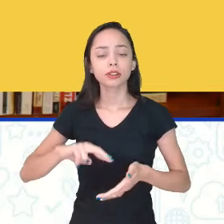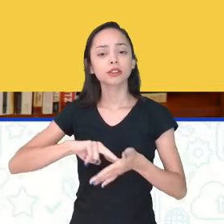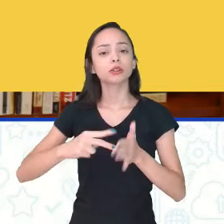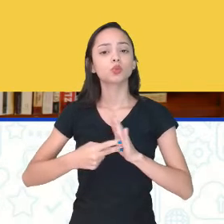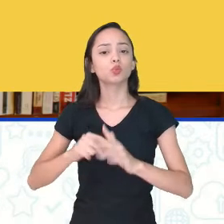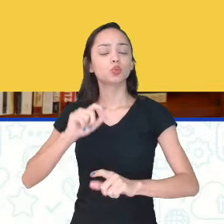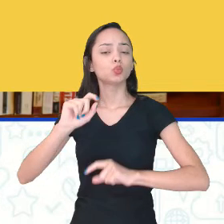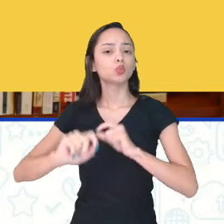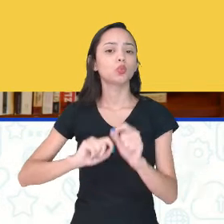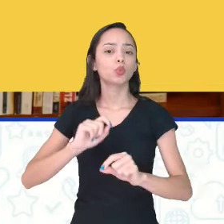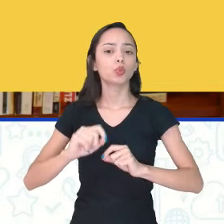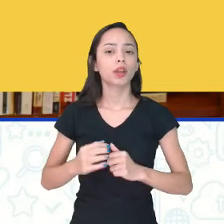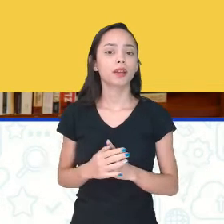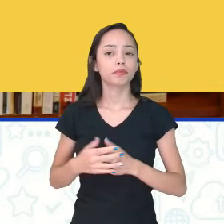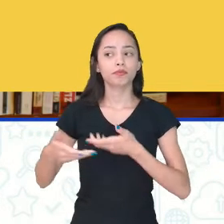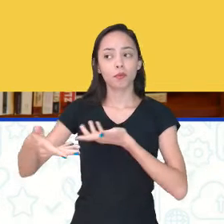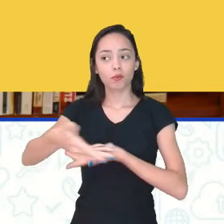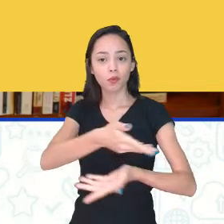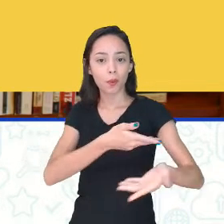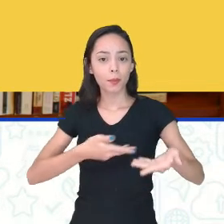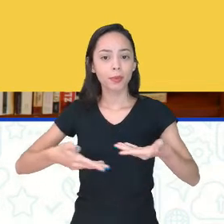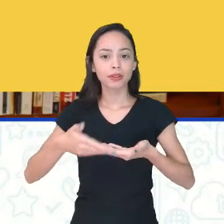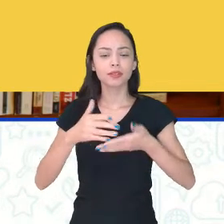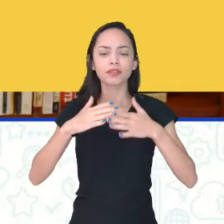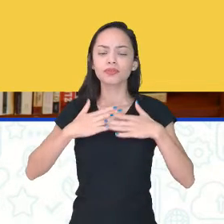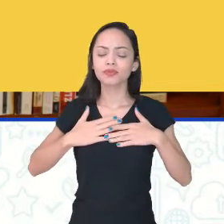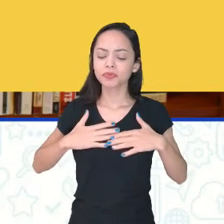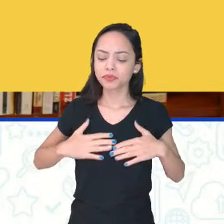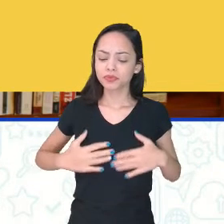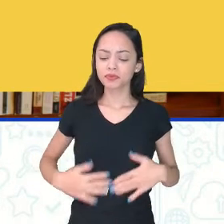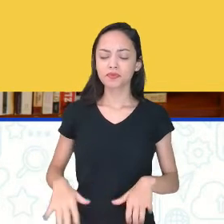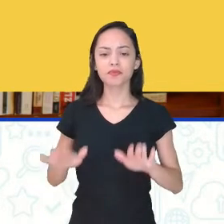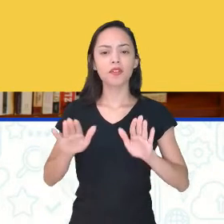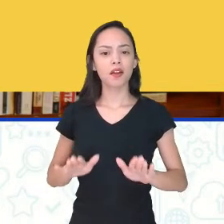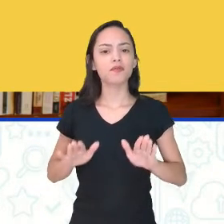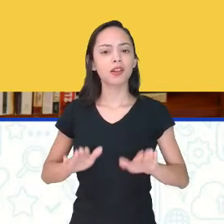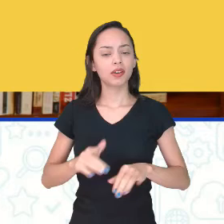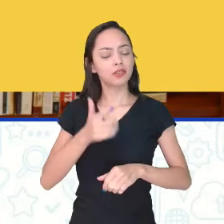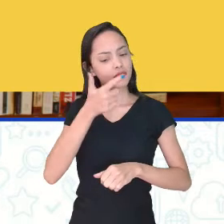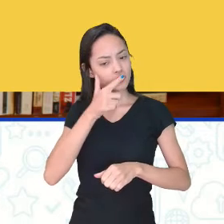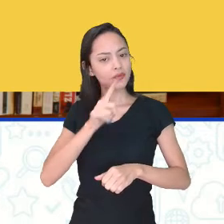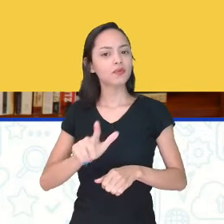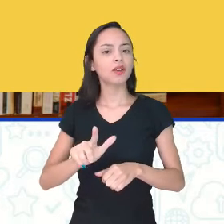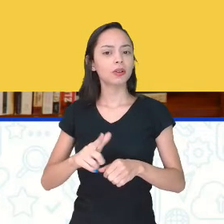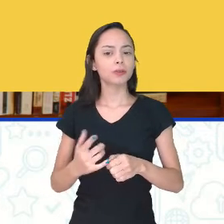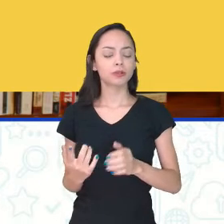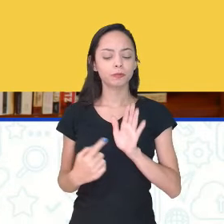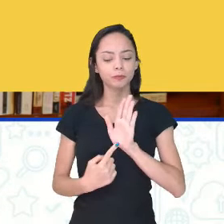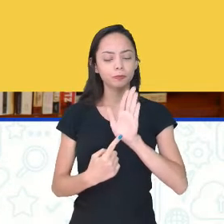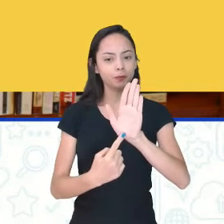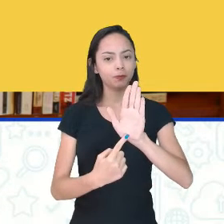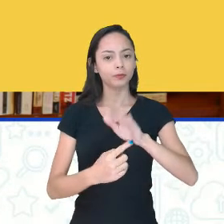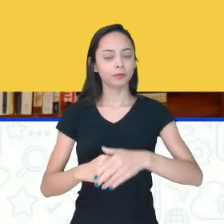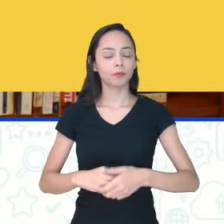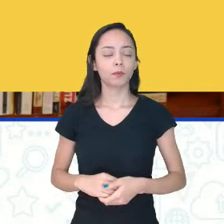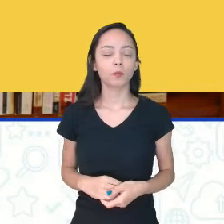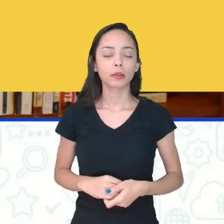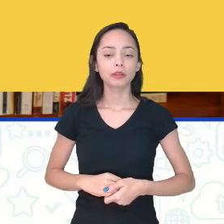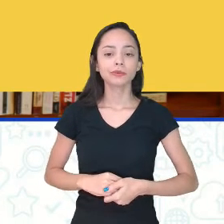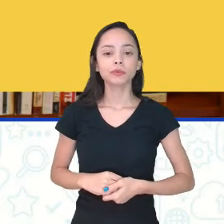dizer? Vamos conversar bem devagarzinho e a gente vai chegar num ponto, tá certo?